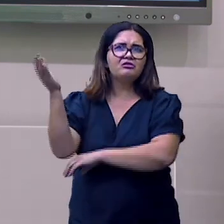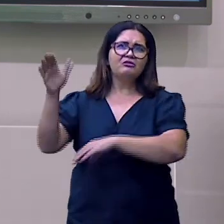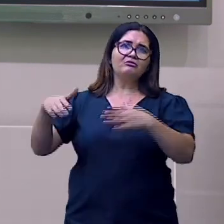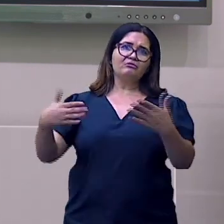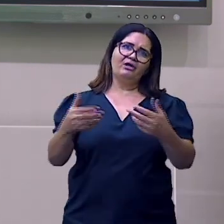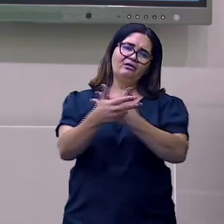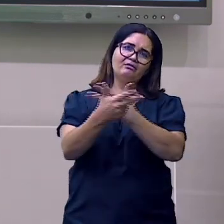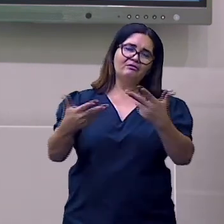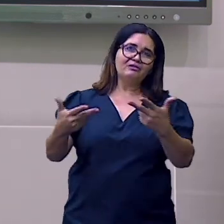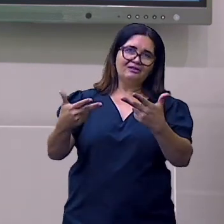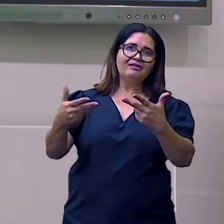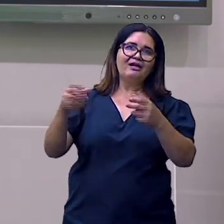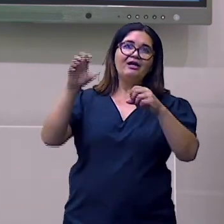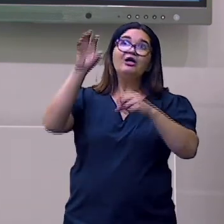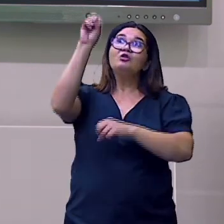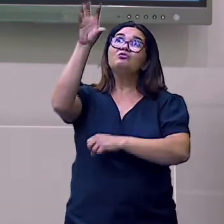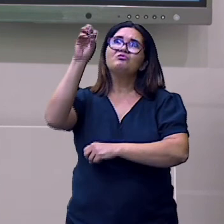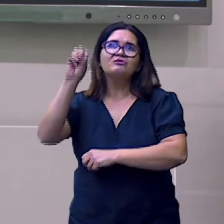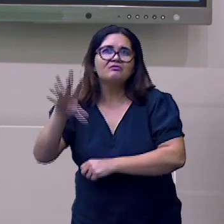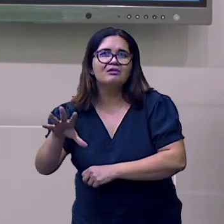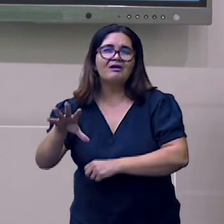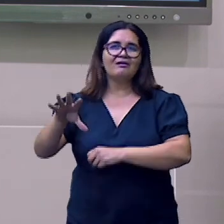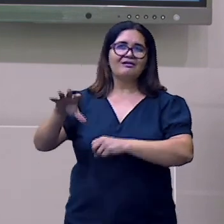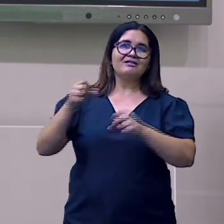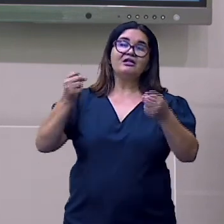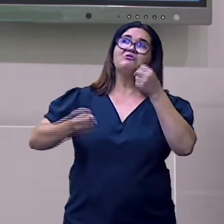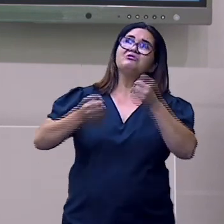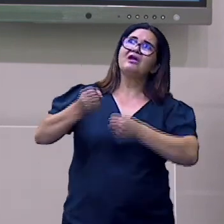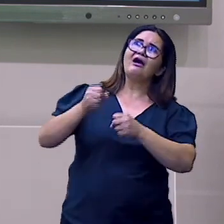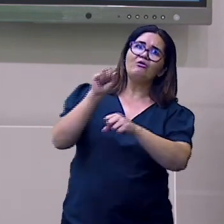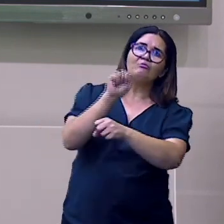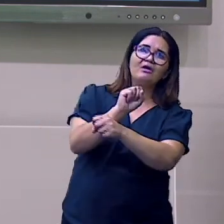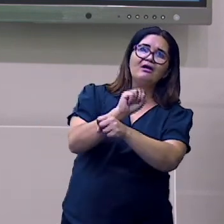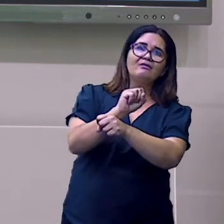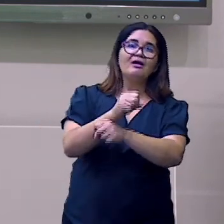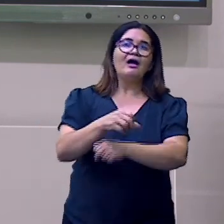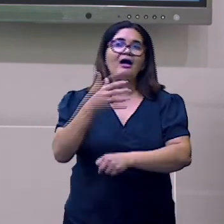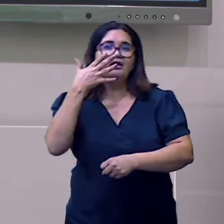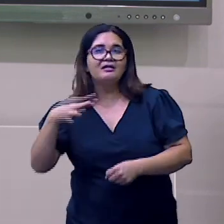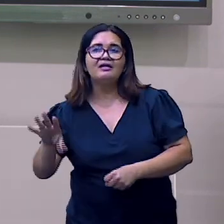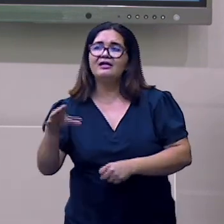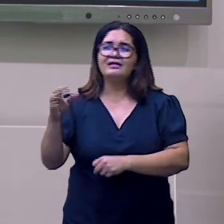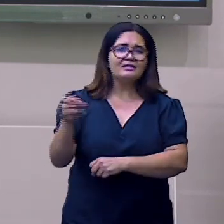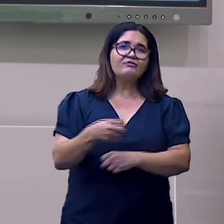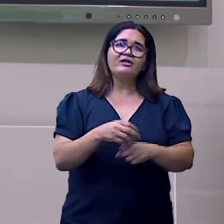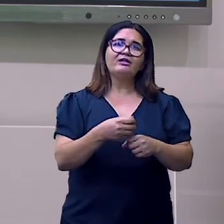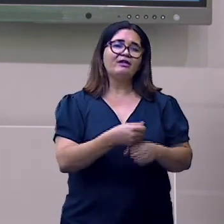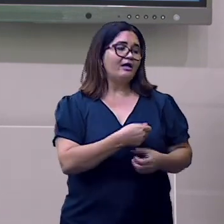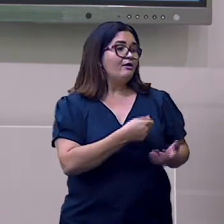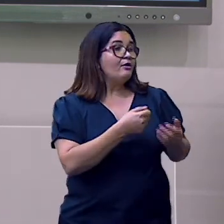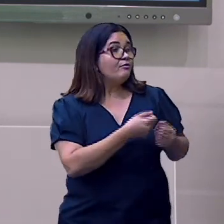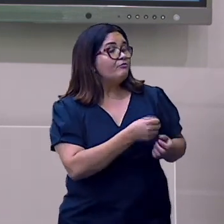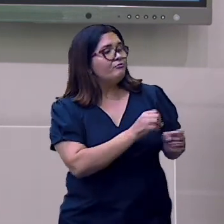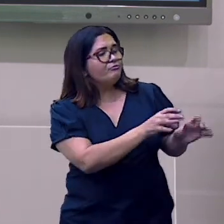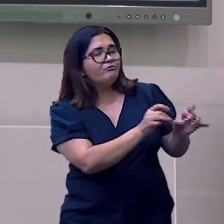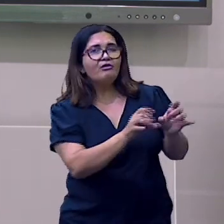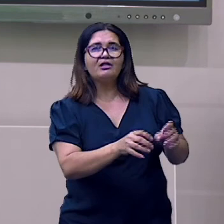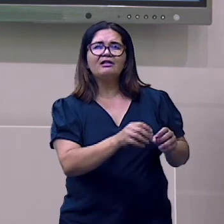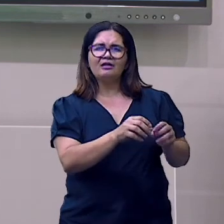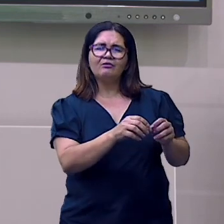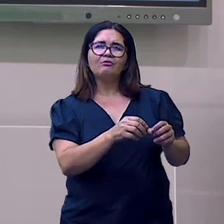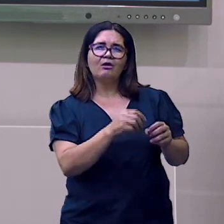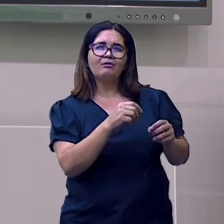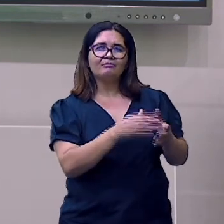as crianças têm essa segurança, sim, mas ainda a gente encontra crianças em situação de risco, não é